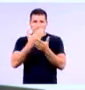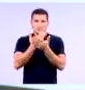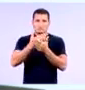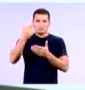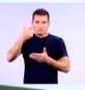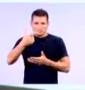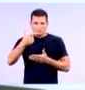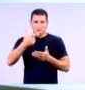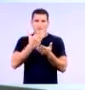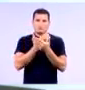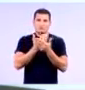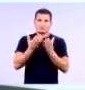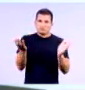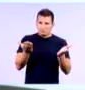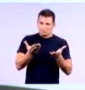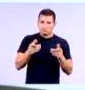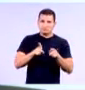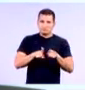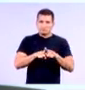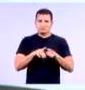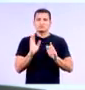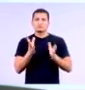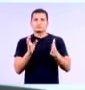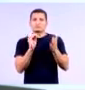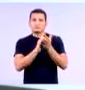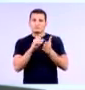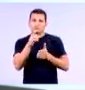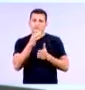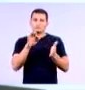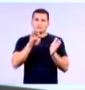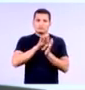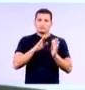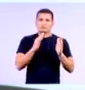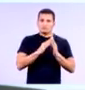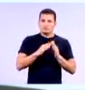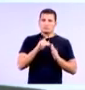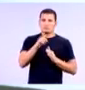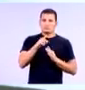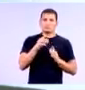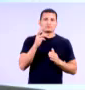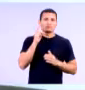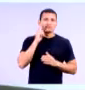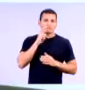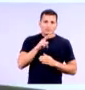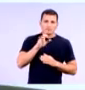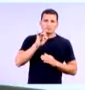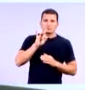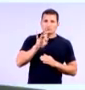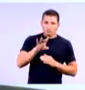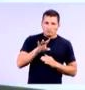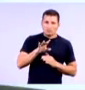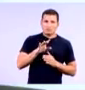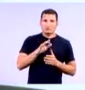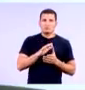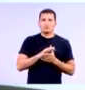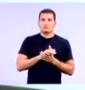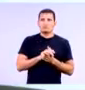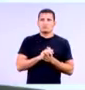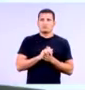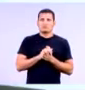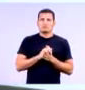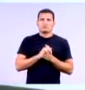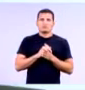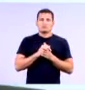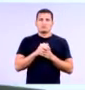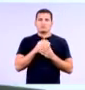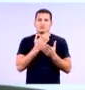está disponibilizada. Então, você chega em casa, então, em vez de você só ver o PowerPoint, em vez de você ver apenas a tela